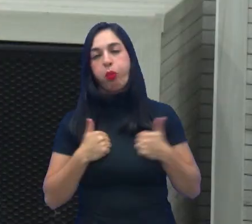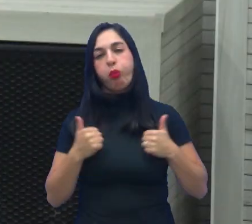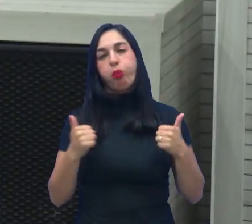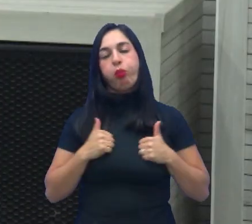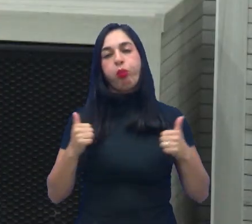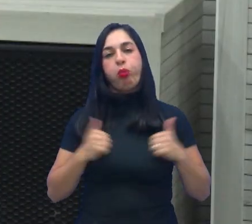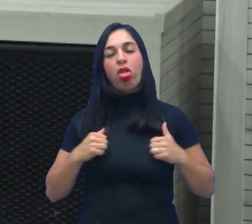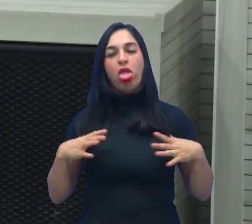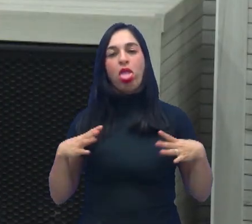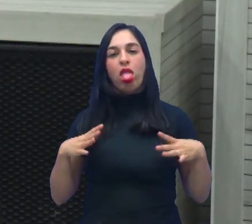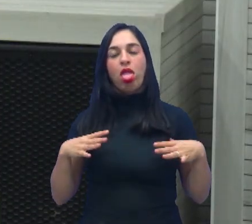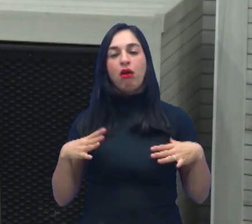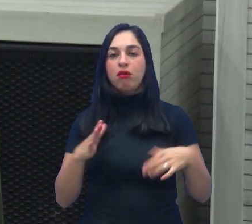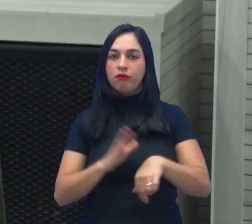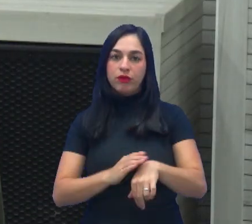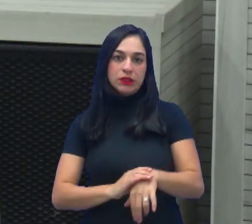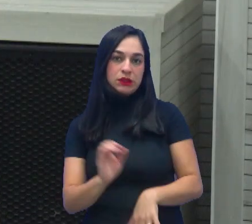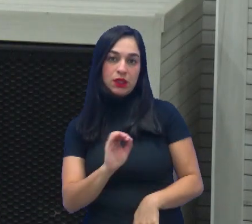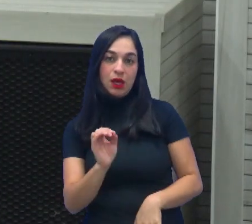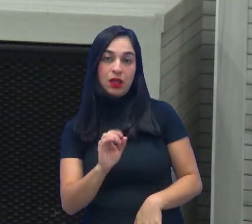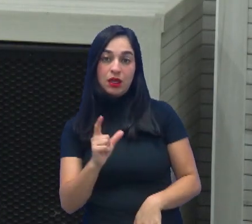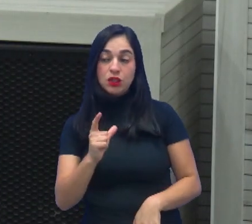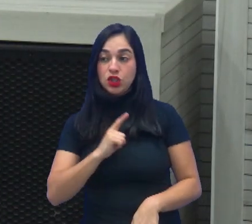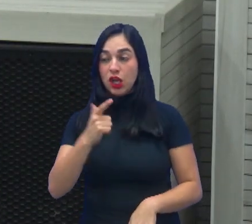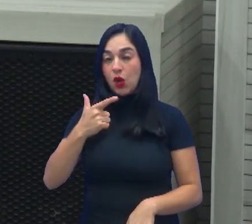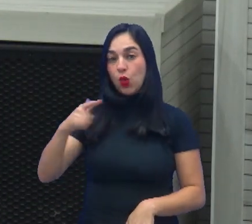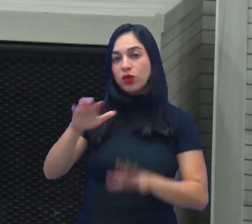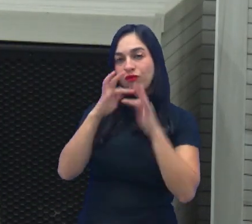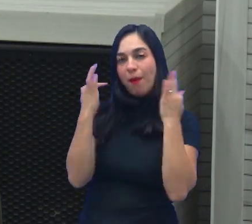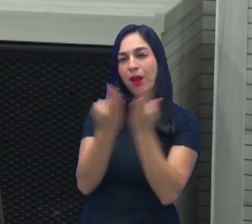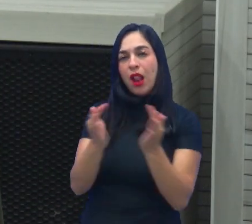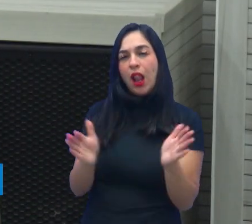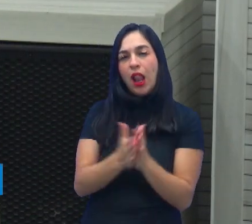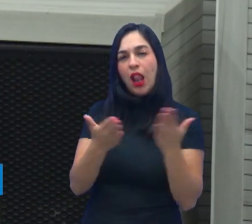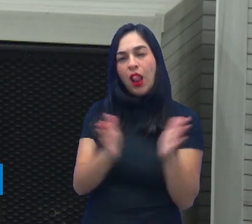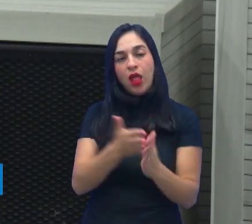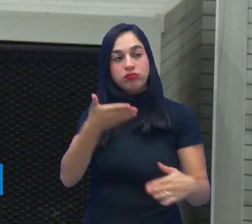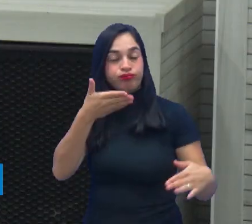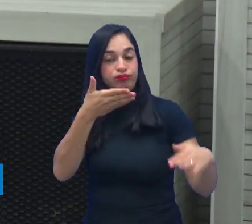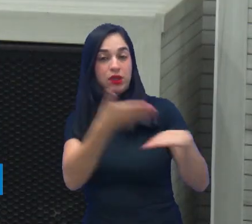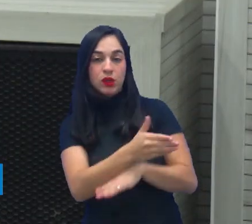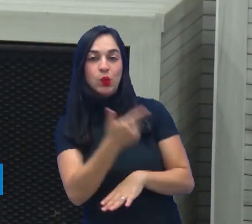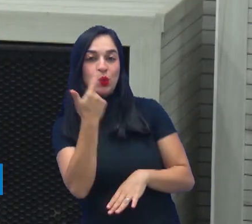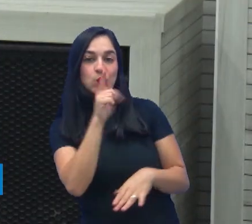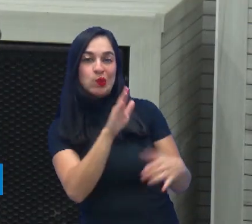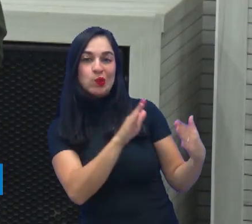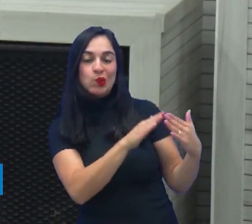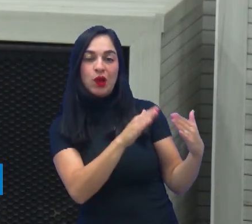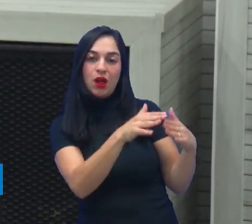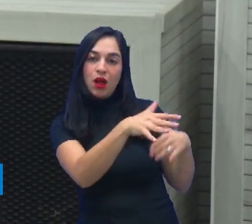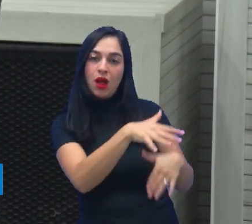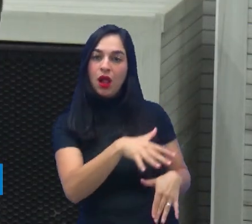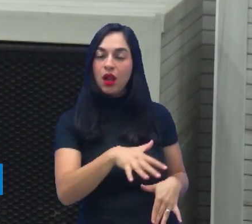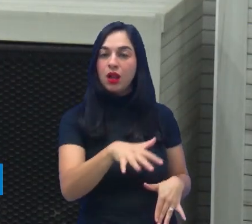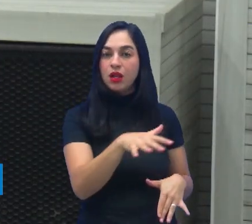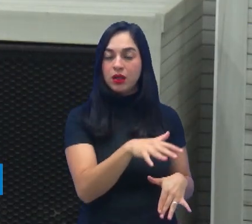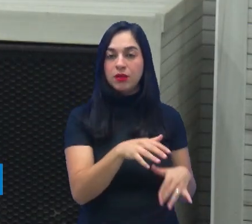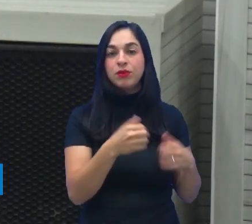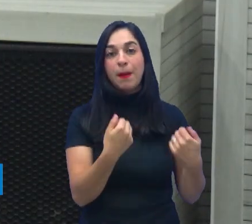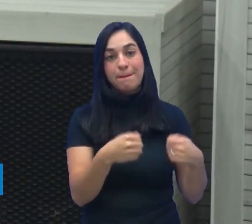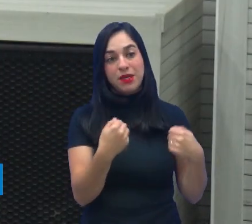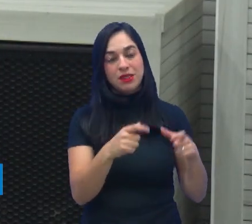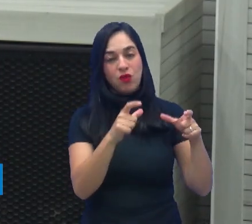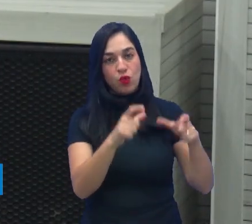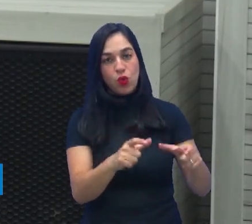entraram, que estavam com profundas necessidades para sobreviver, ocuparam lá, a empresa deveria ter fechado o local